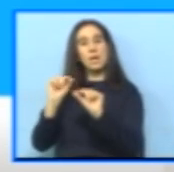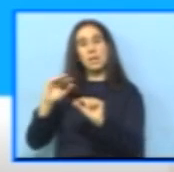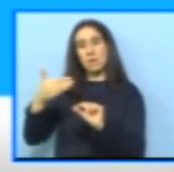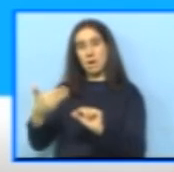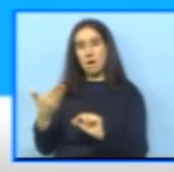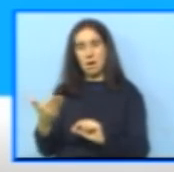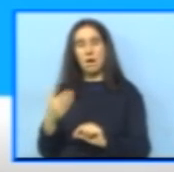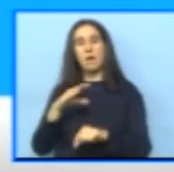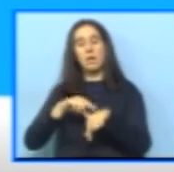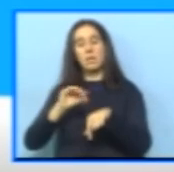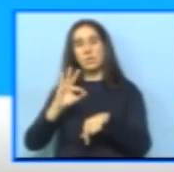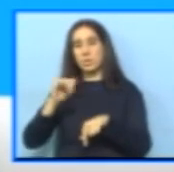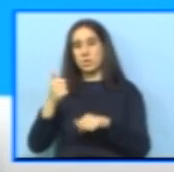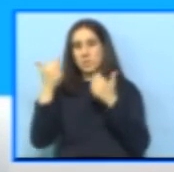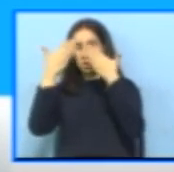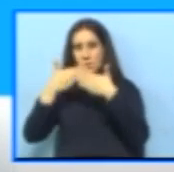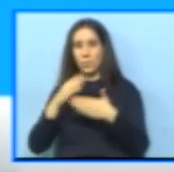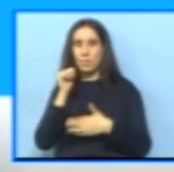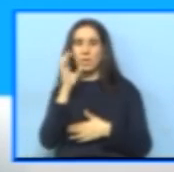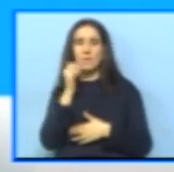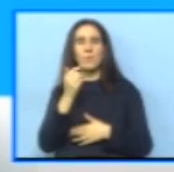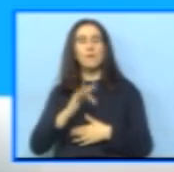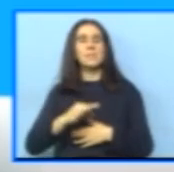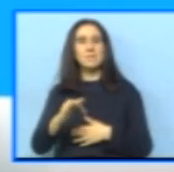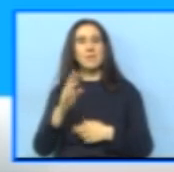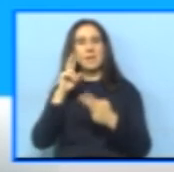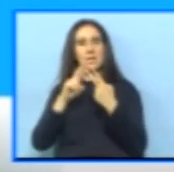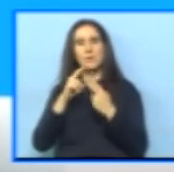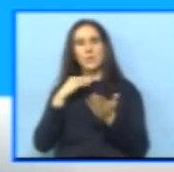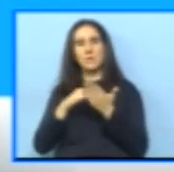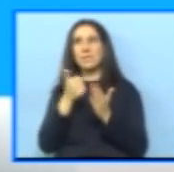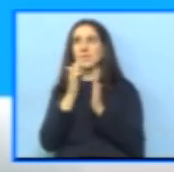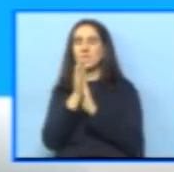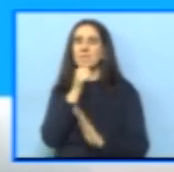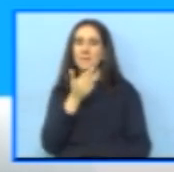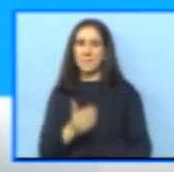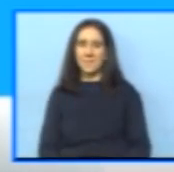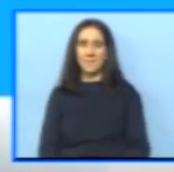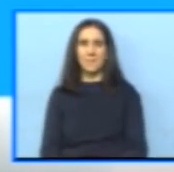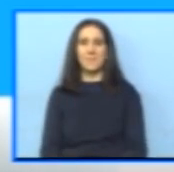pelas 22h45. Votos de boa tarde, bom fim de semana. Até a próxima segunda-feira, se Deus quiser.